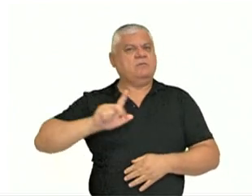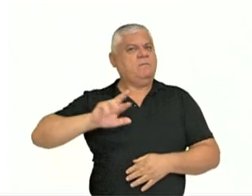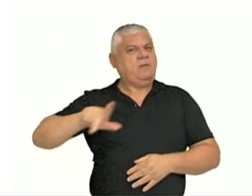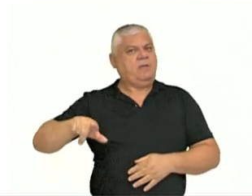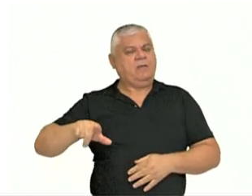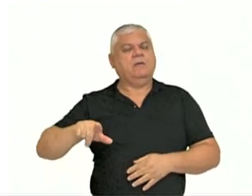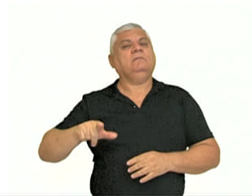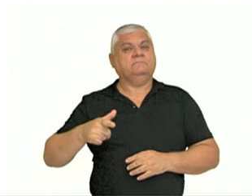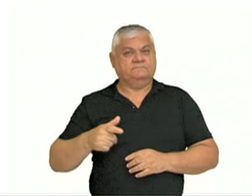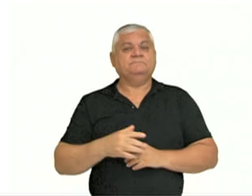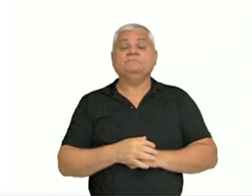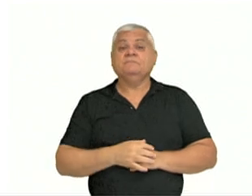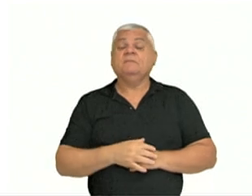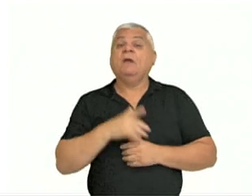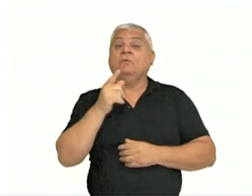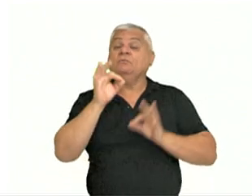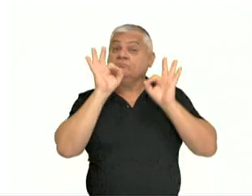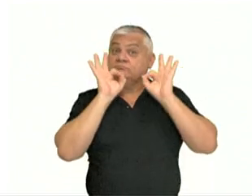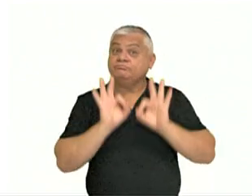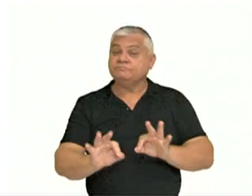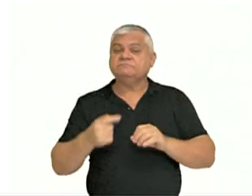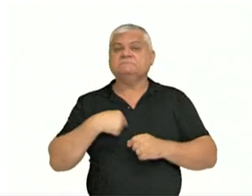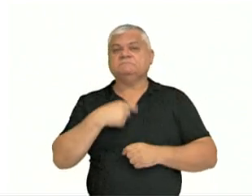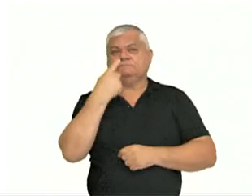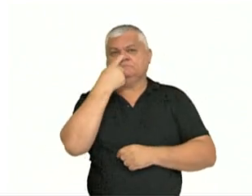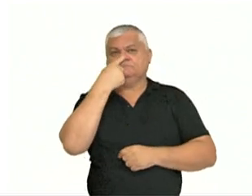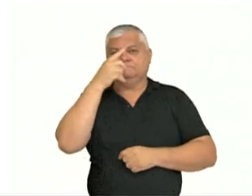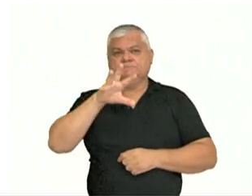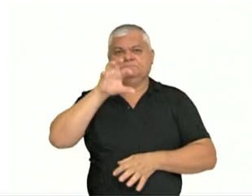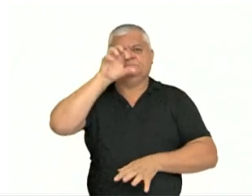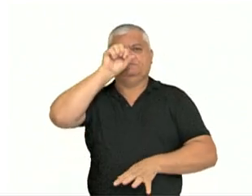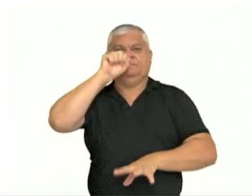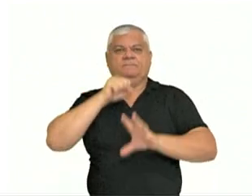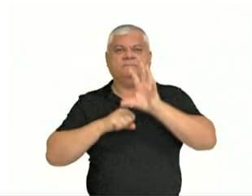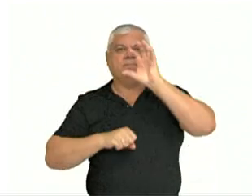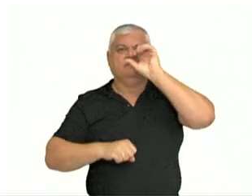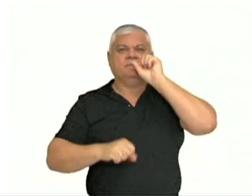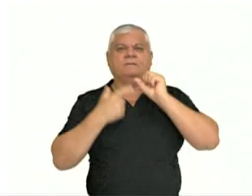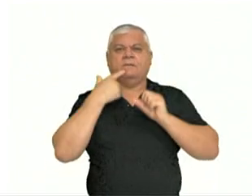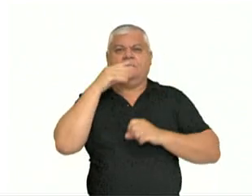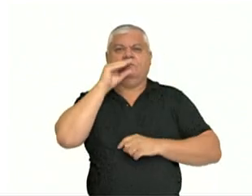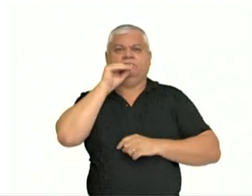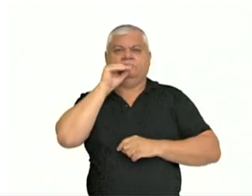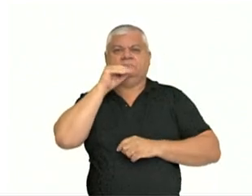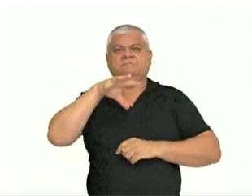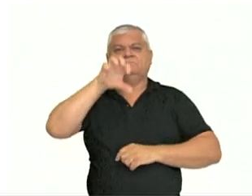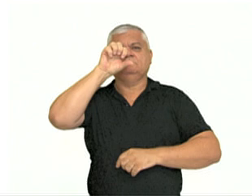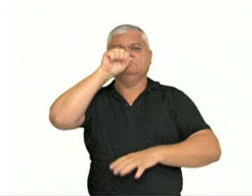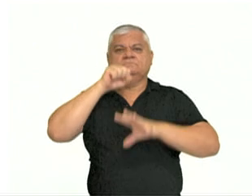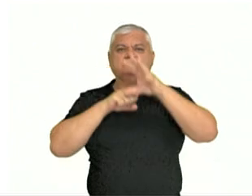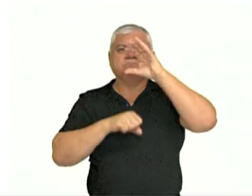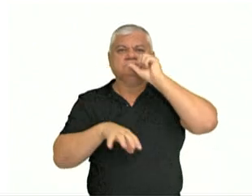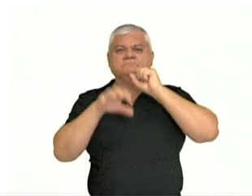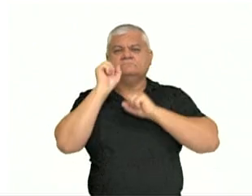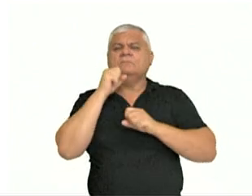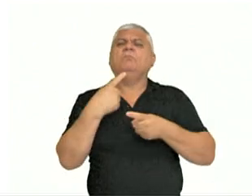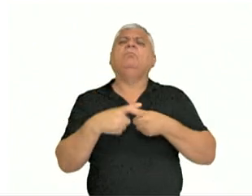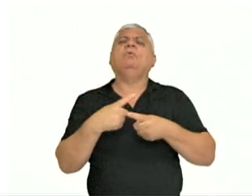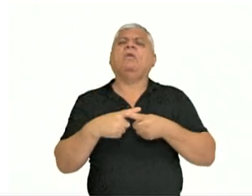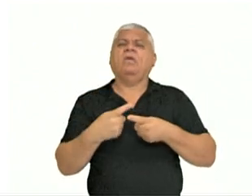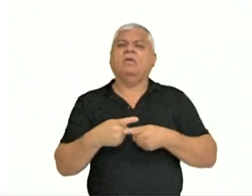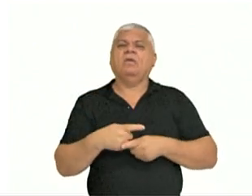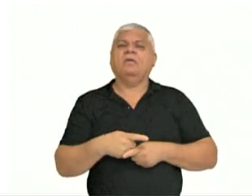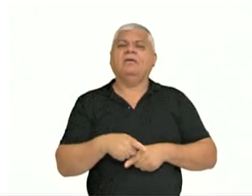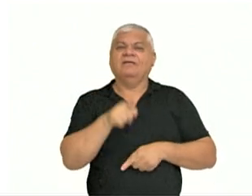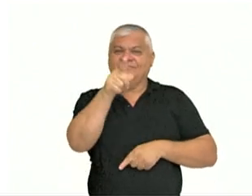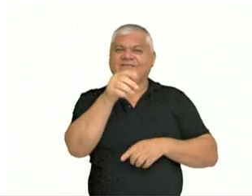adequado. O correto mesmo é respirar pelo nariz. Por quê? Então você vai explicar, justificar